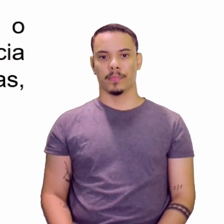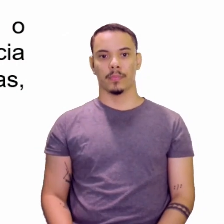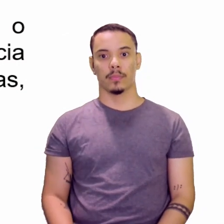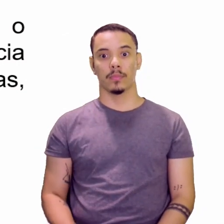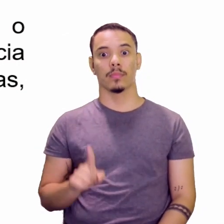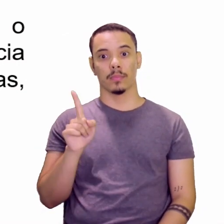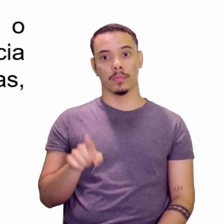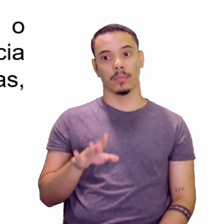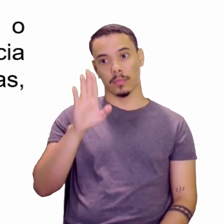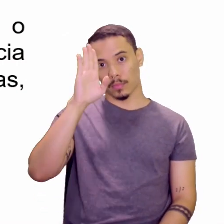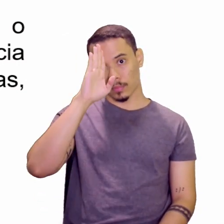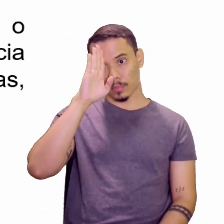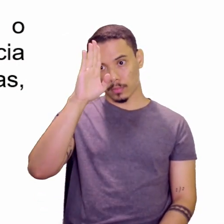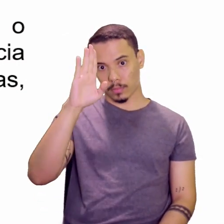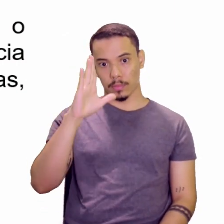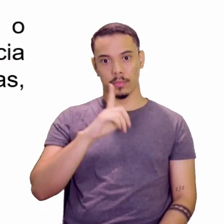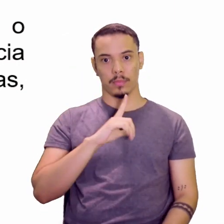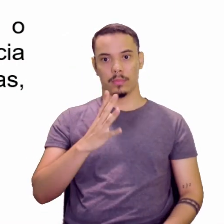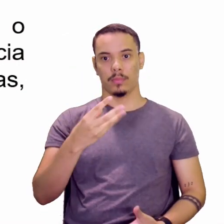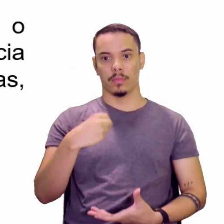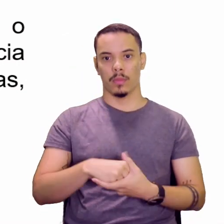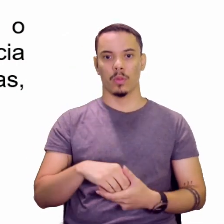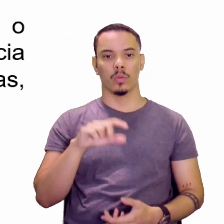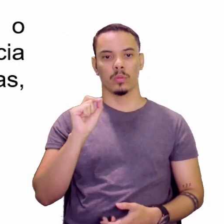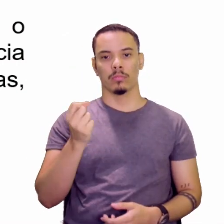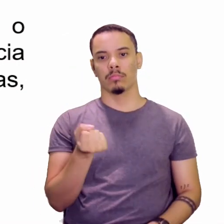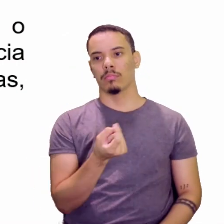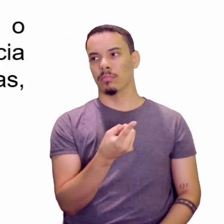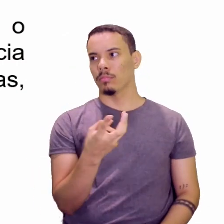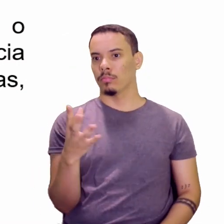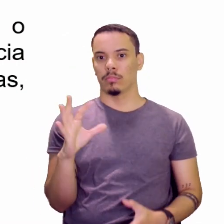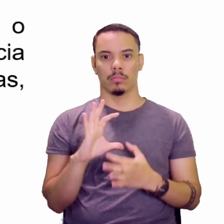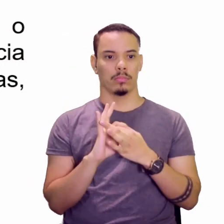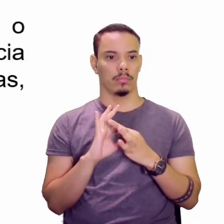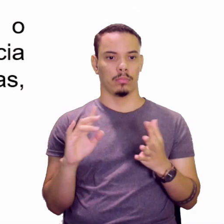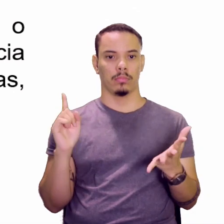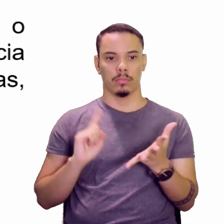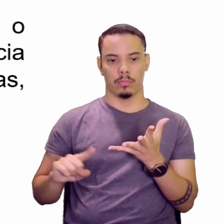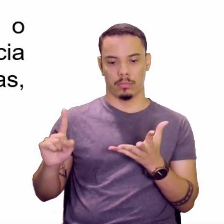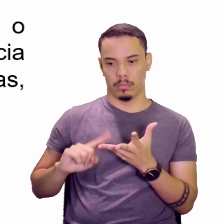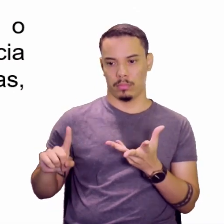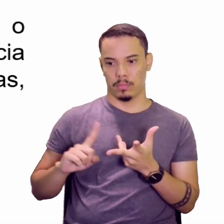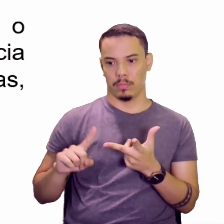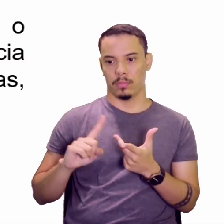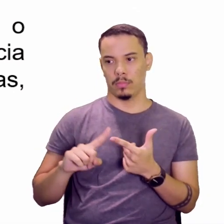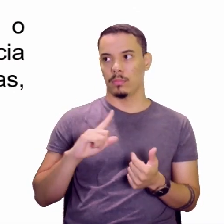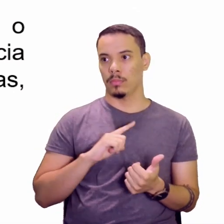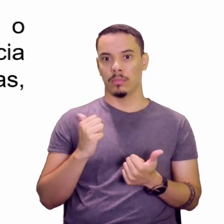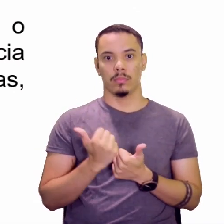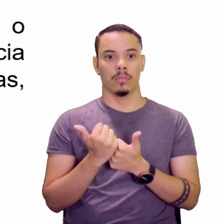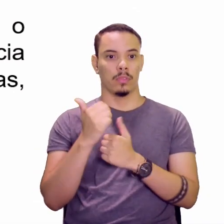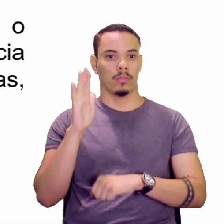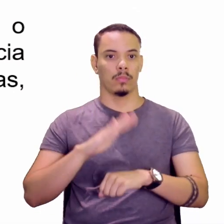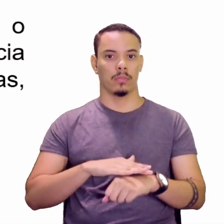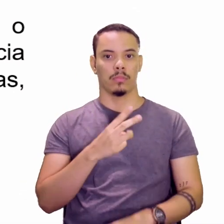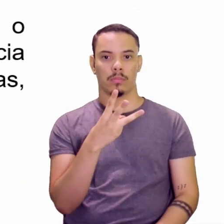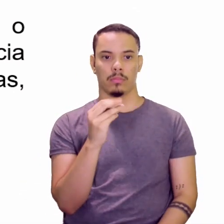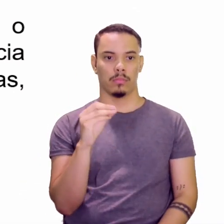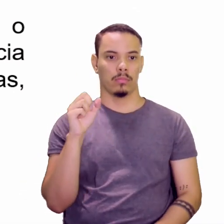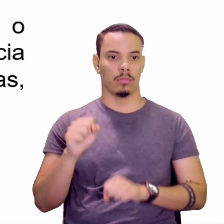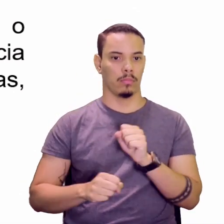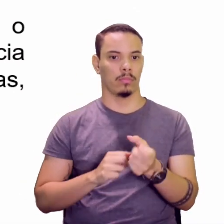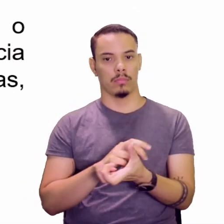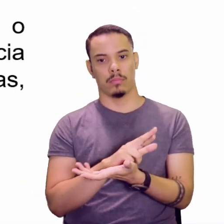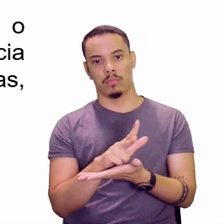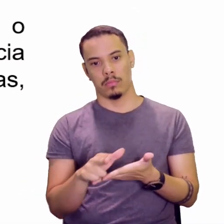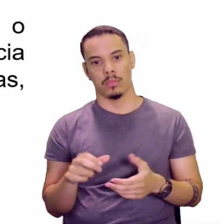das principais vantagens do Strava é a quantidade de modalidades disponíveis. O aplicativo tem suporte para monitorar mais de 30 exercícios diferentes,